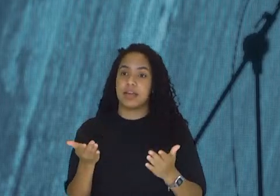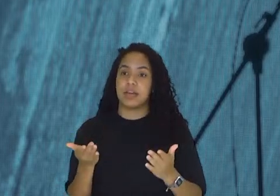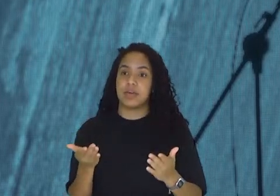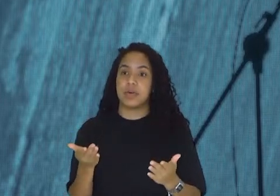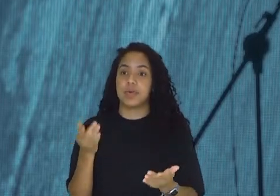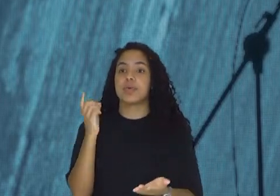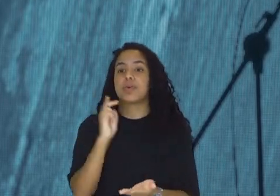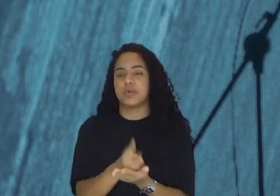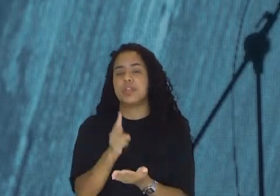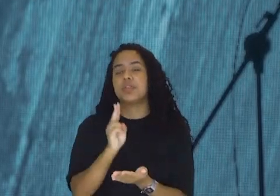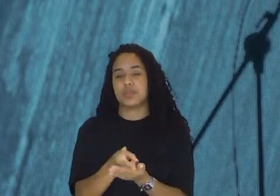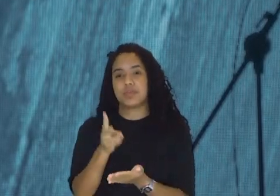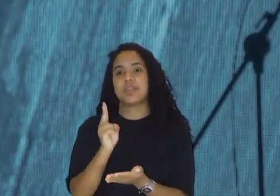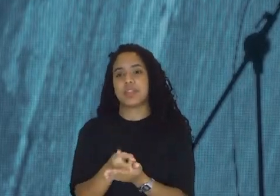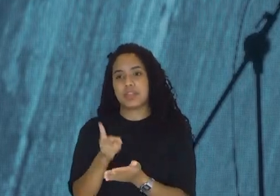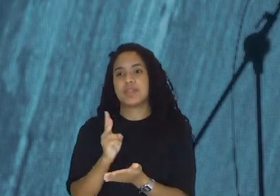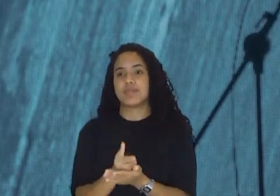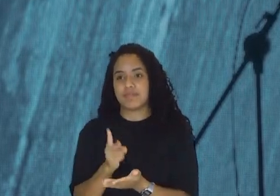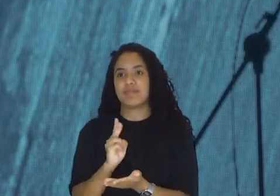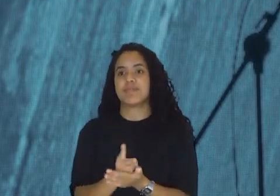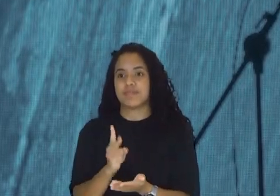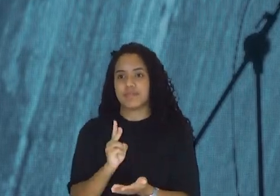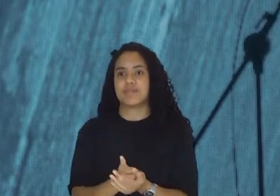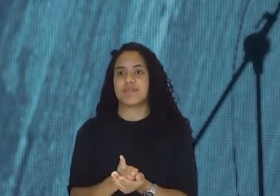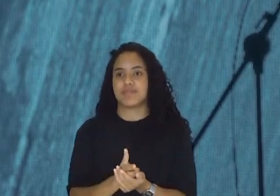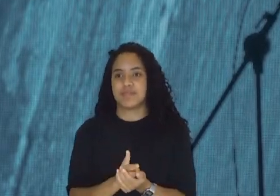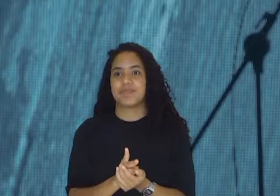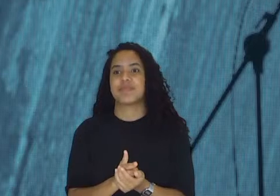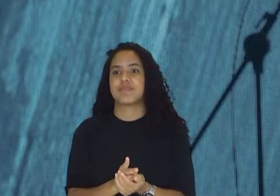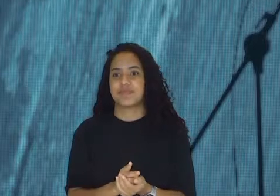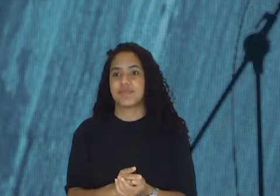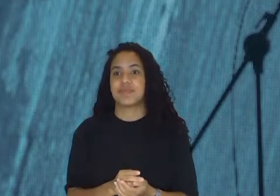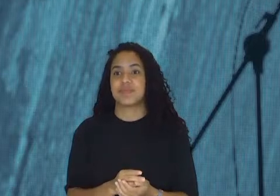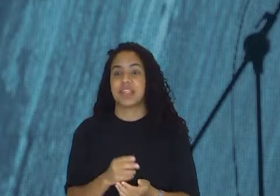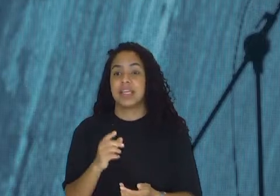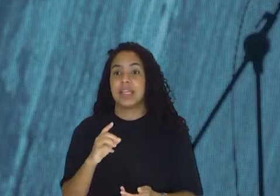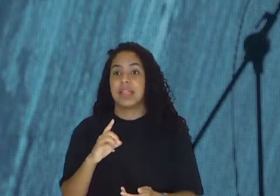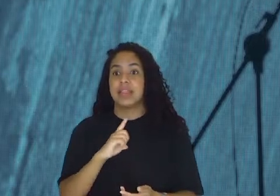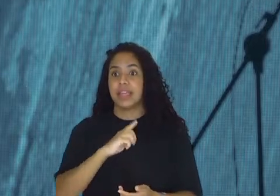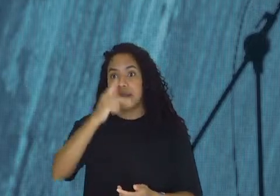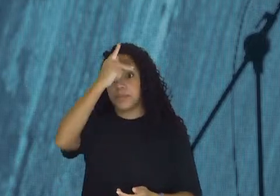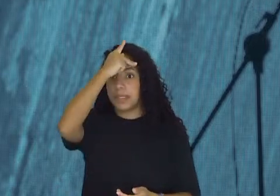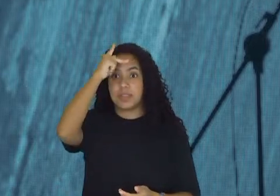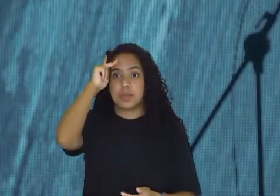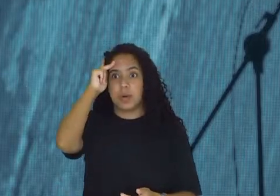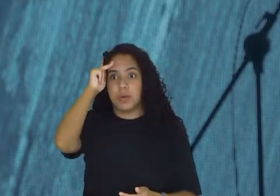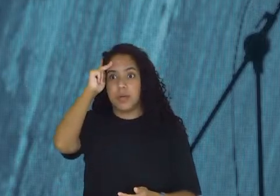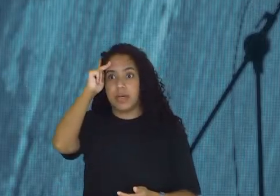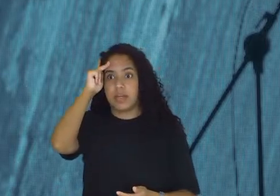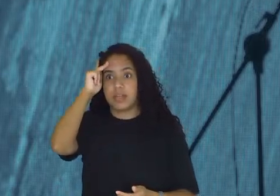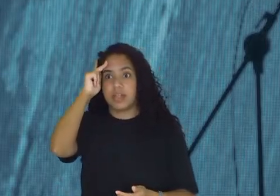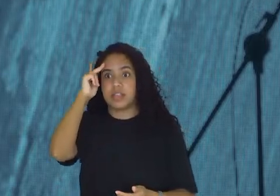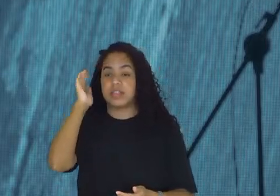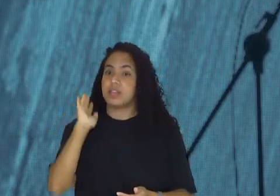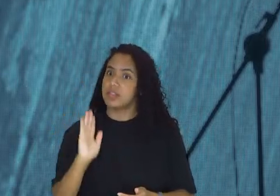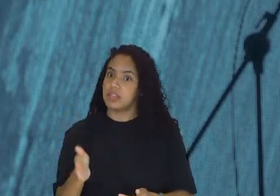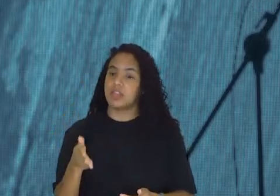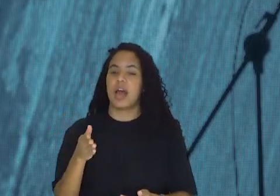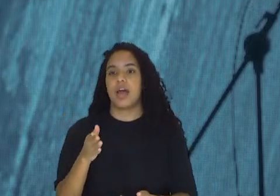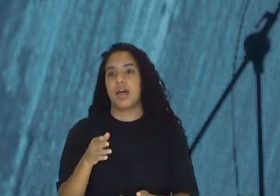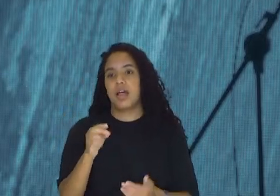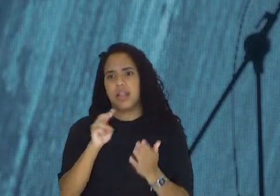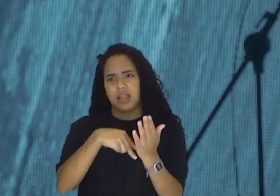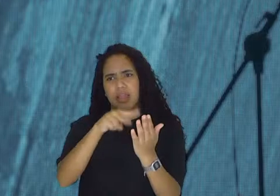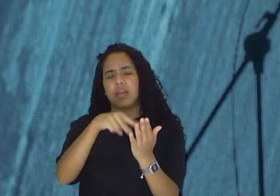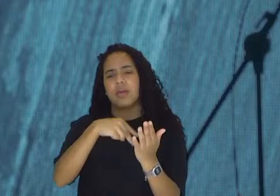nós já leu esse livro mais de meia dúzia de vezes e é impressionante Como você, depois de ler